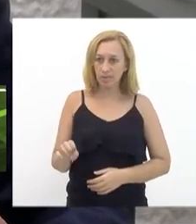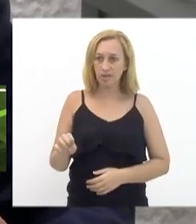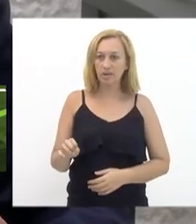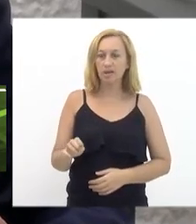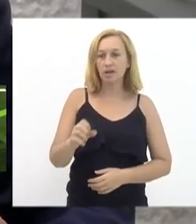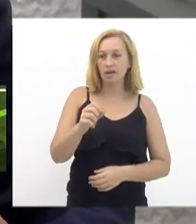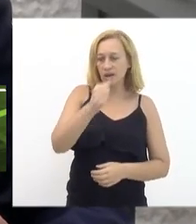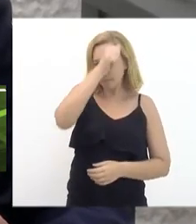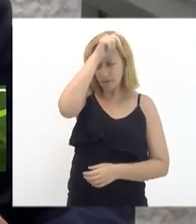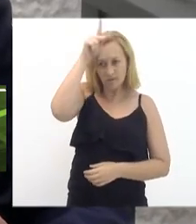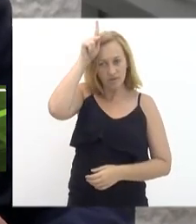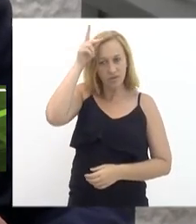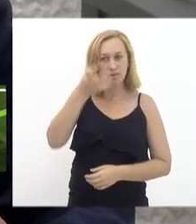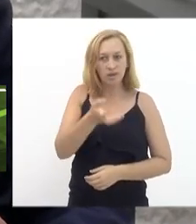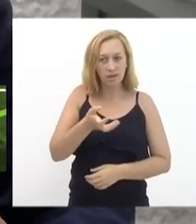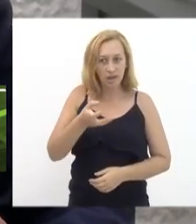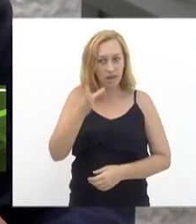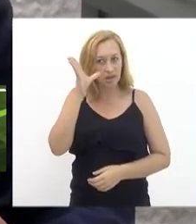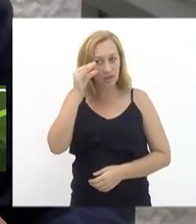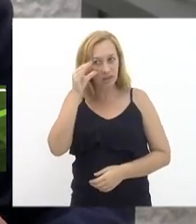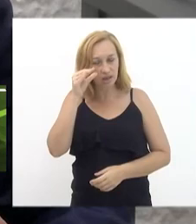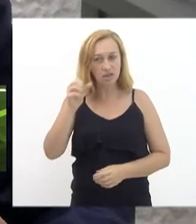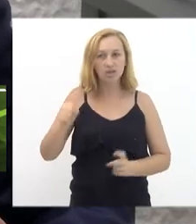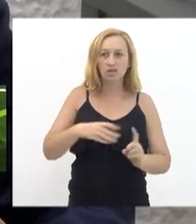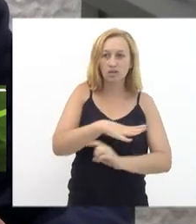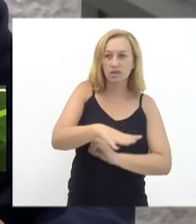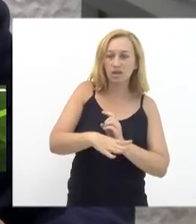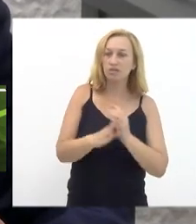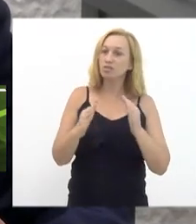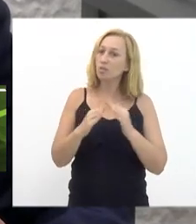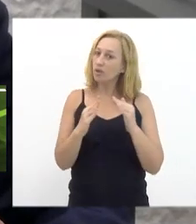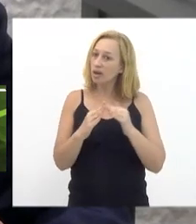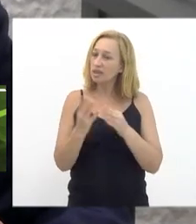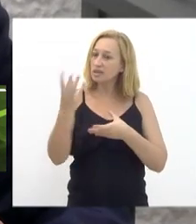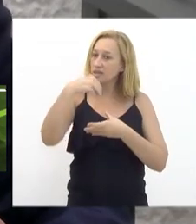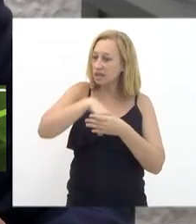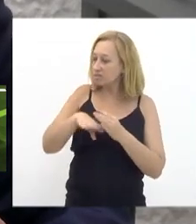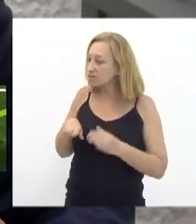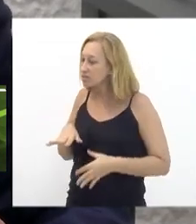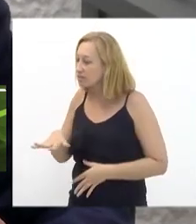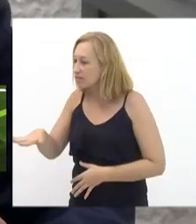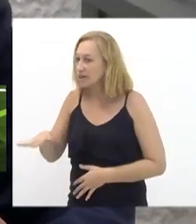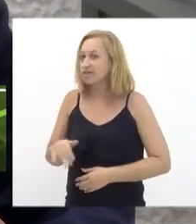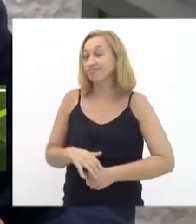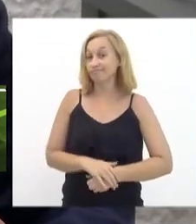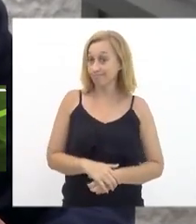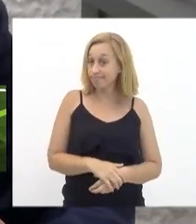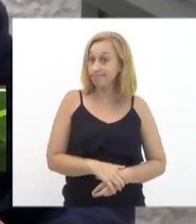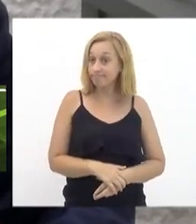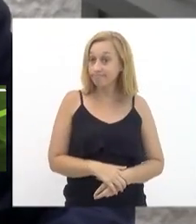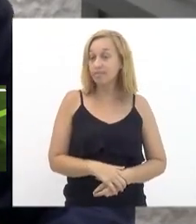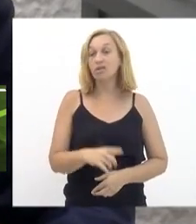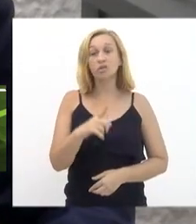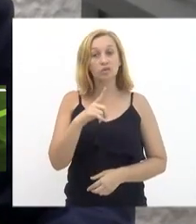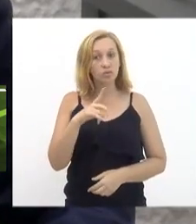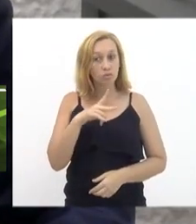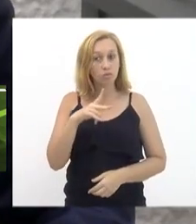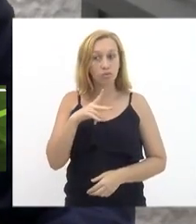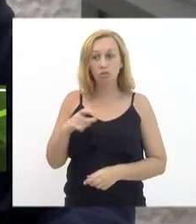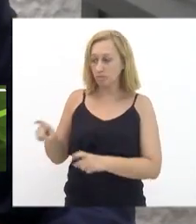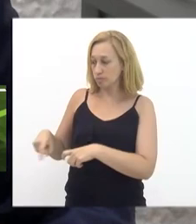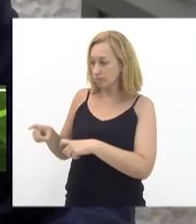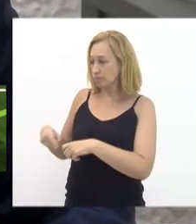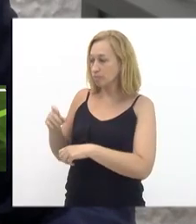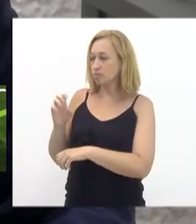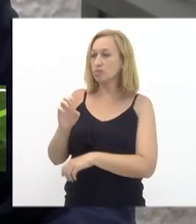mas são obras de interesse social de habitação que às vezes são dentro comunidade na Baixada Fluminense no próprio interior do Estado já